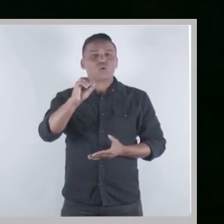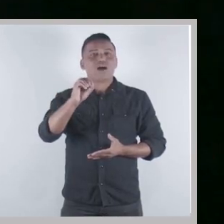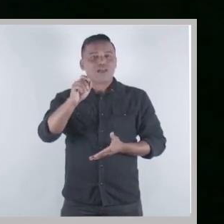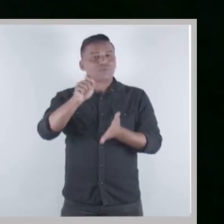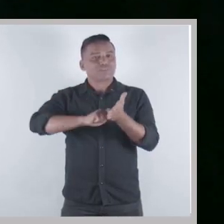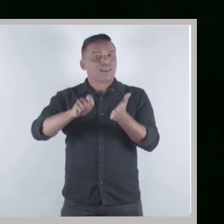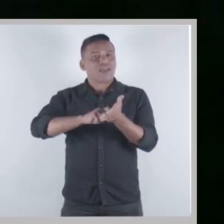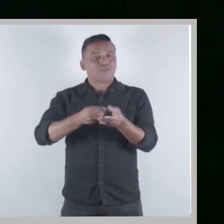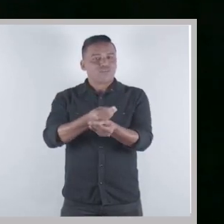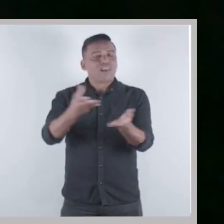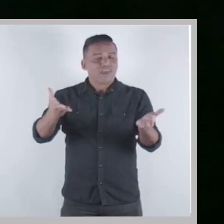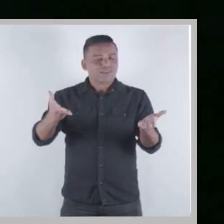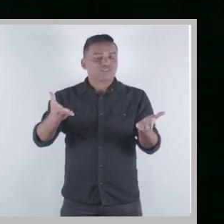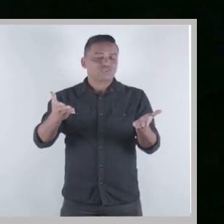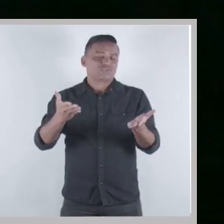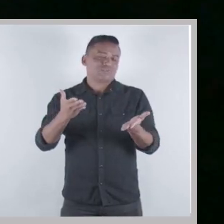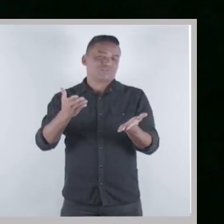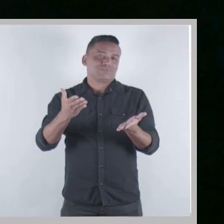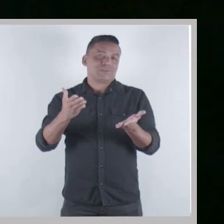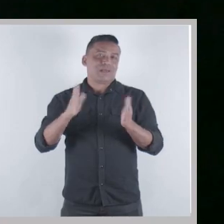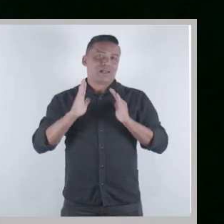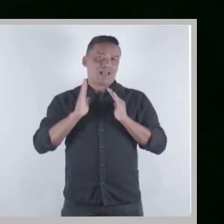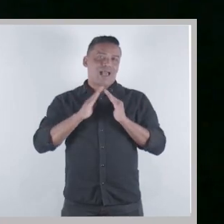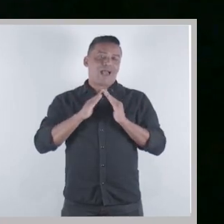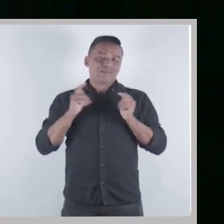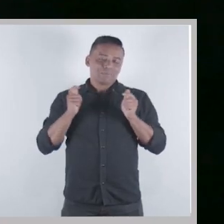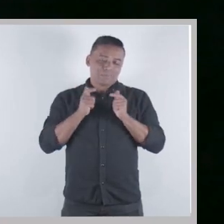ele: para Francisco, nossa pequena morada.